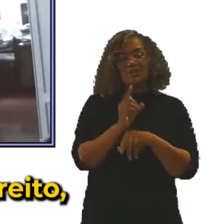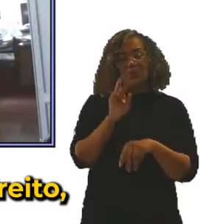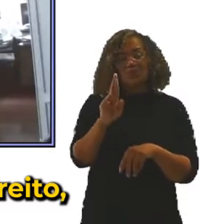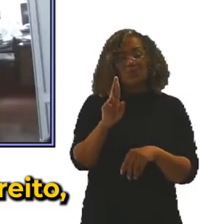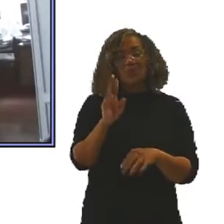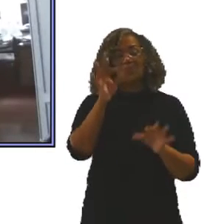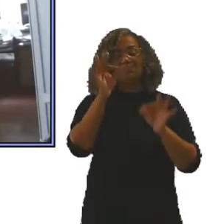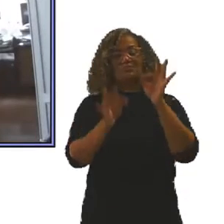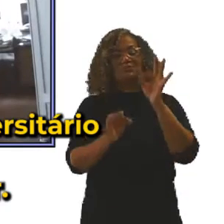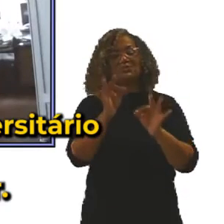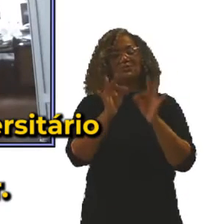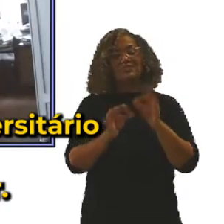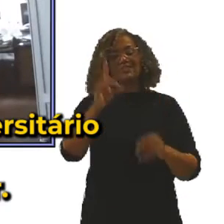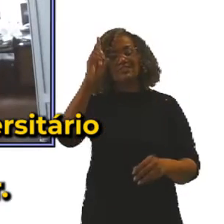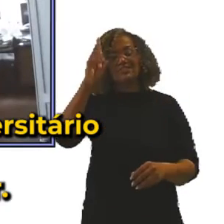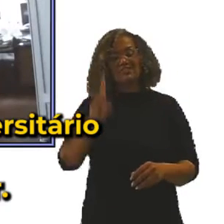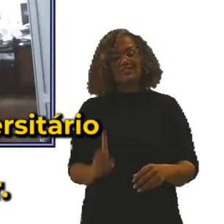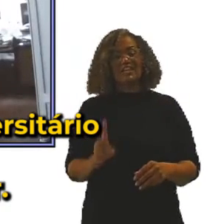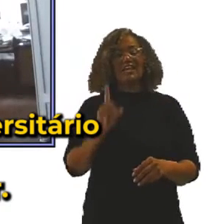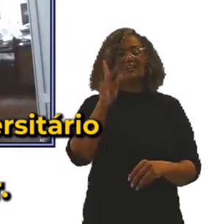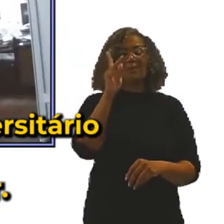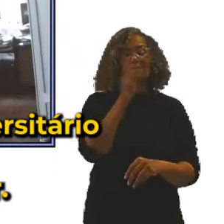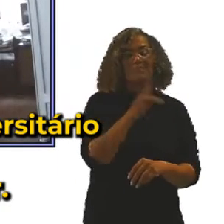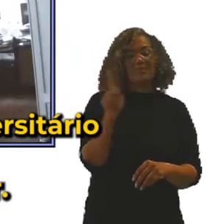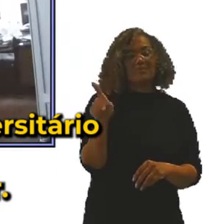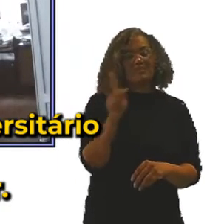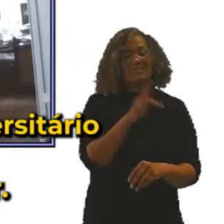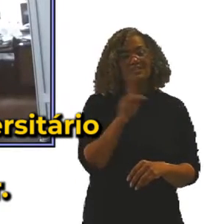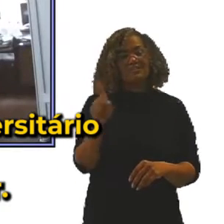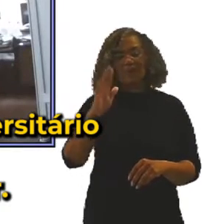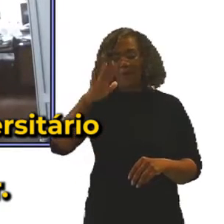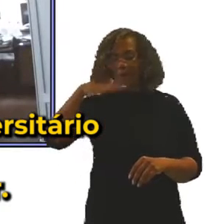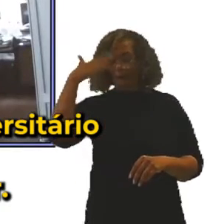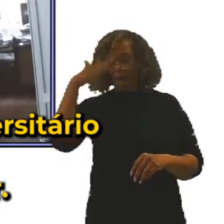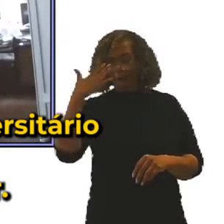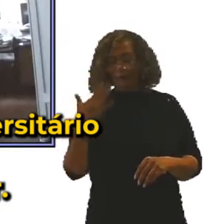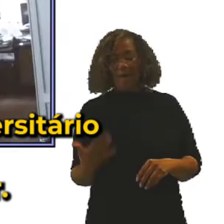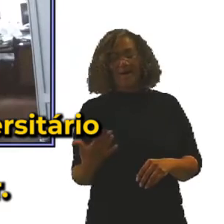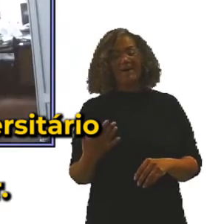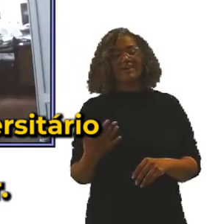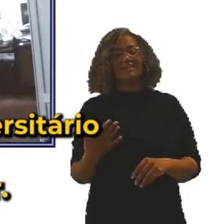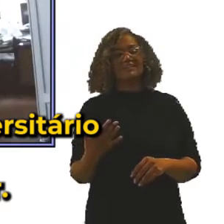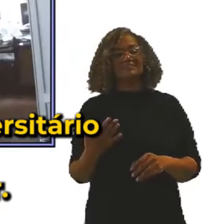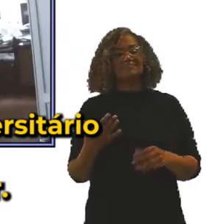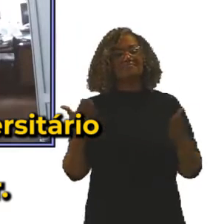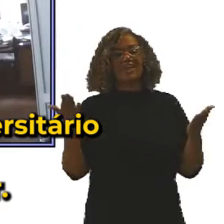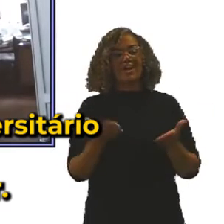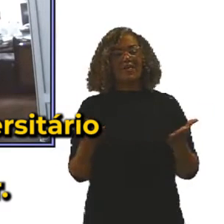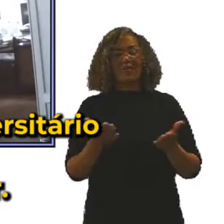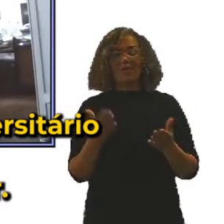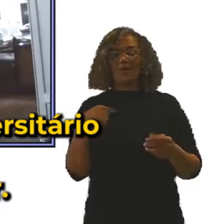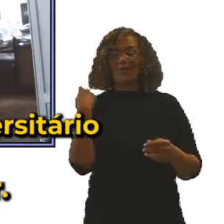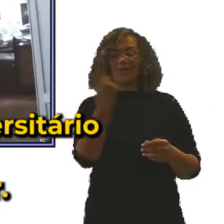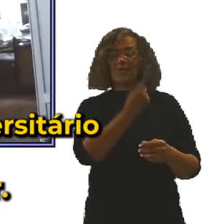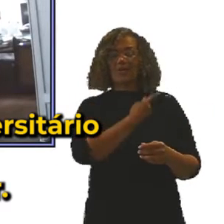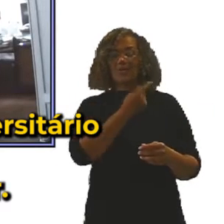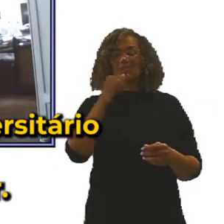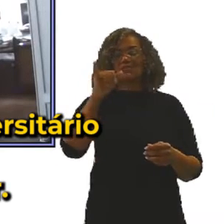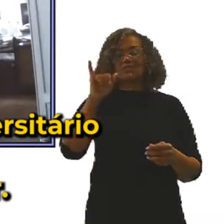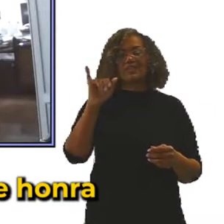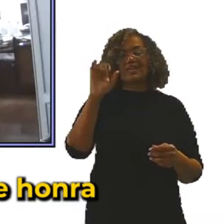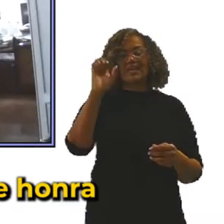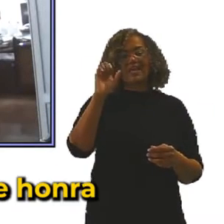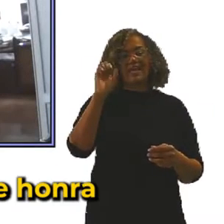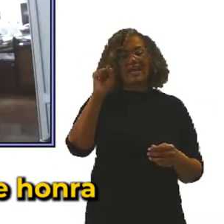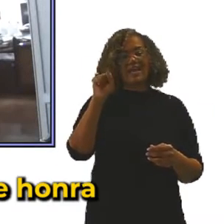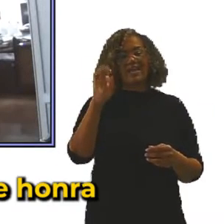de direito, professor, para nossa honra, do Centro Universitário IESB, do nosso programa de mestrado,